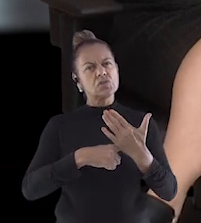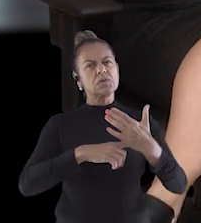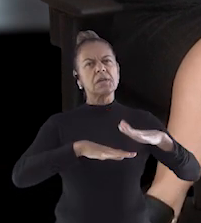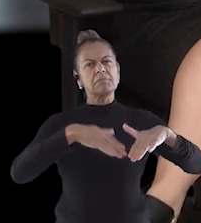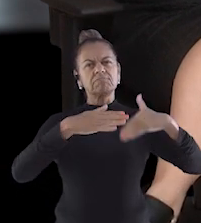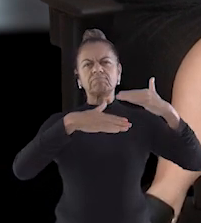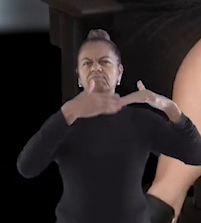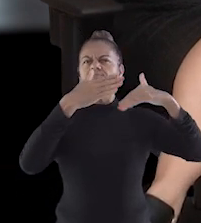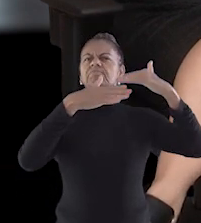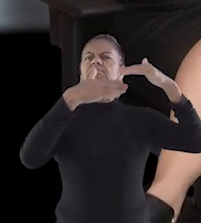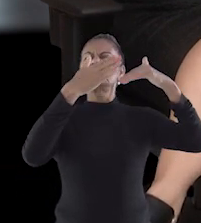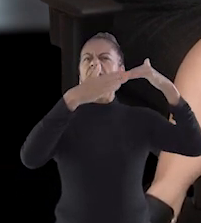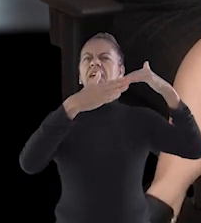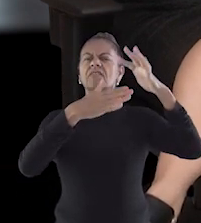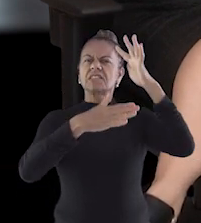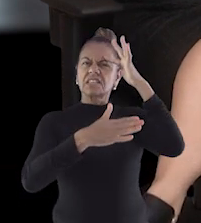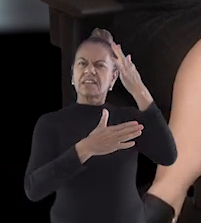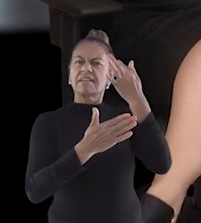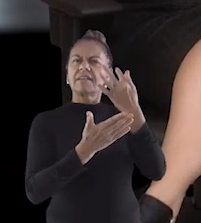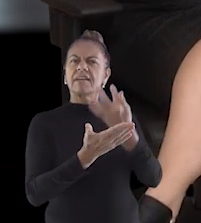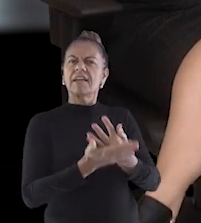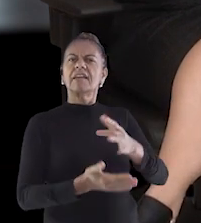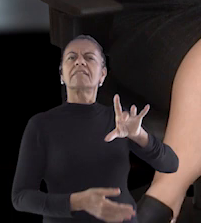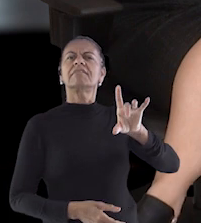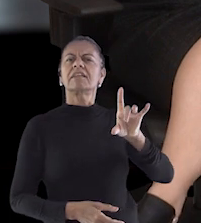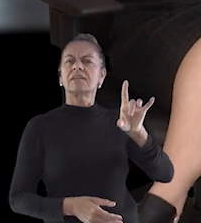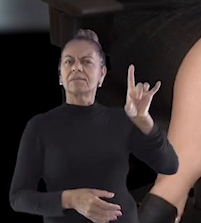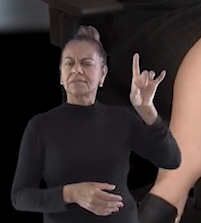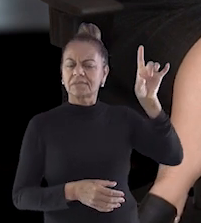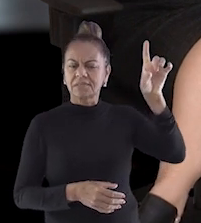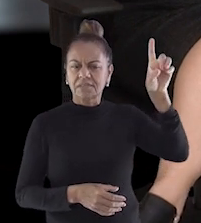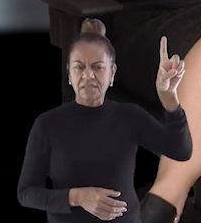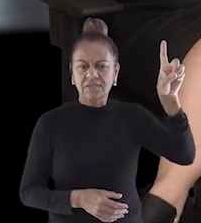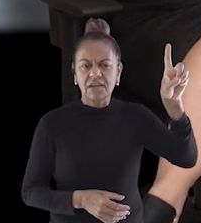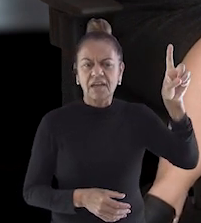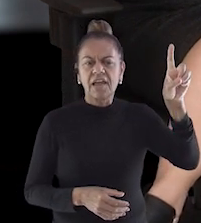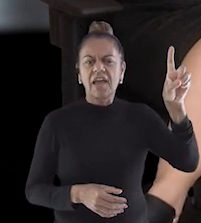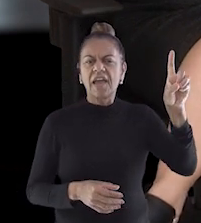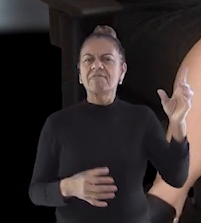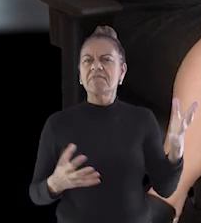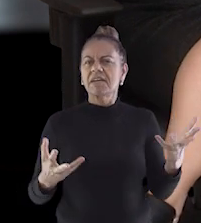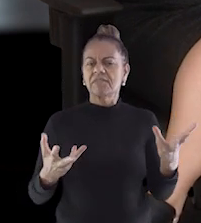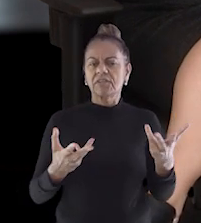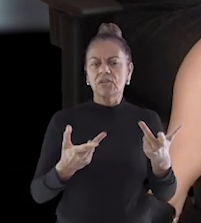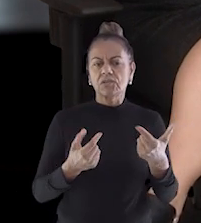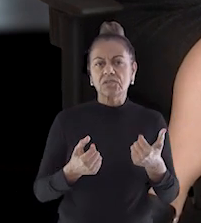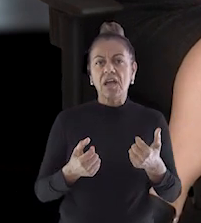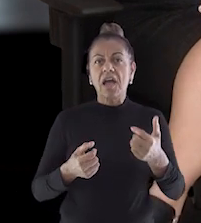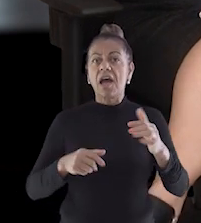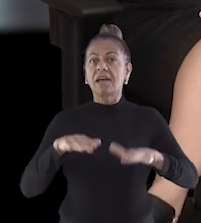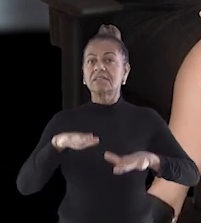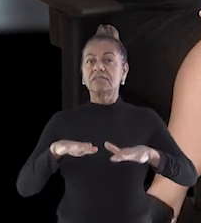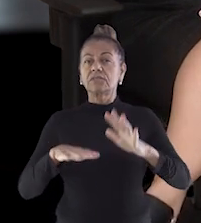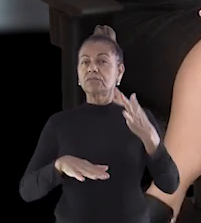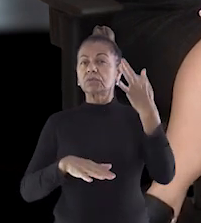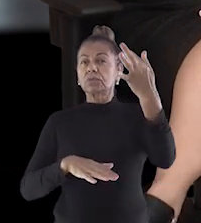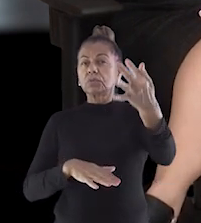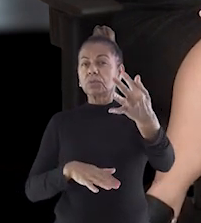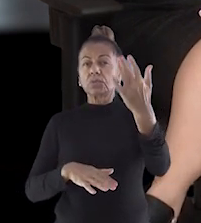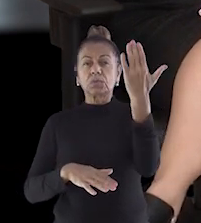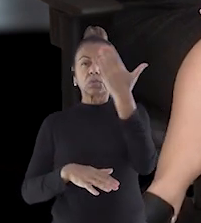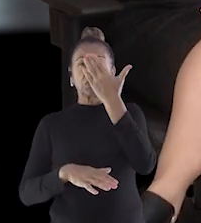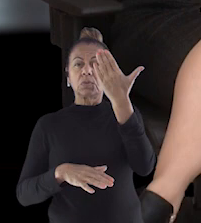justamente para o exercício de crer naquilo que não se vê. Crer em Deus nos faz crer no